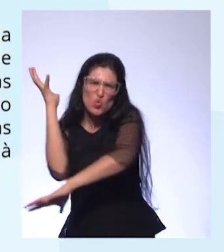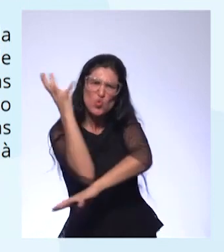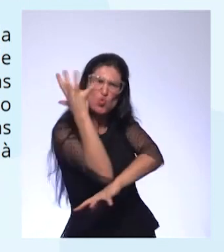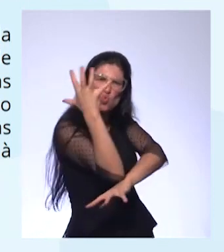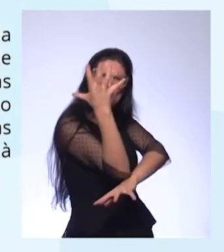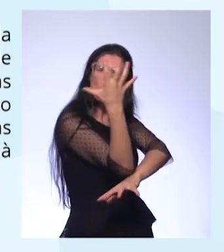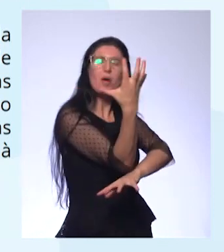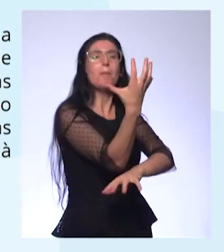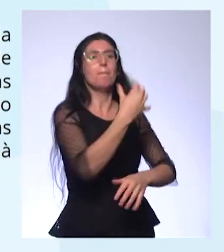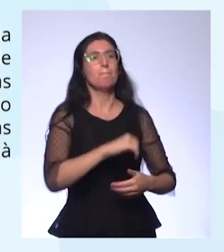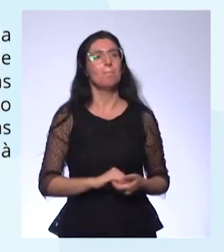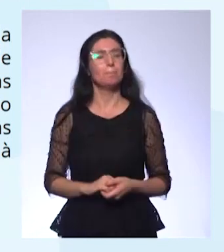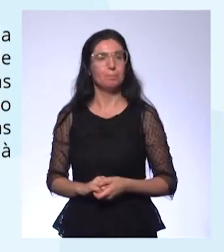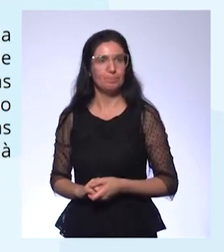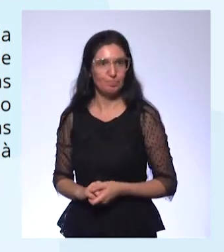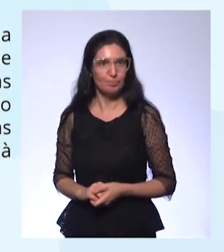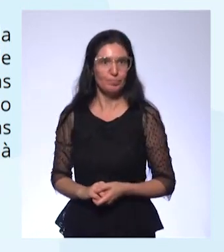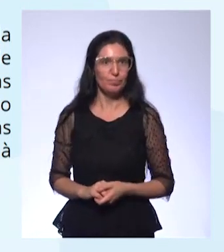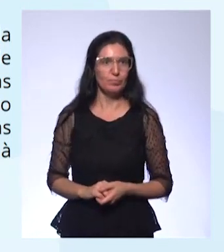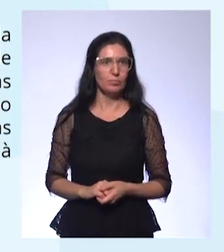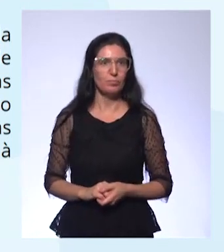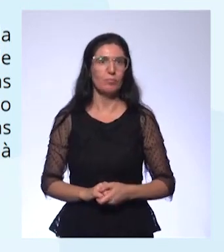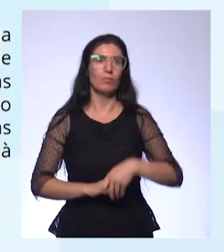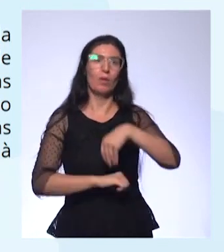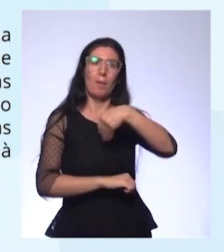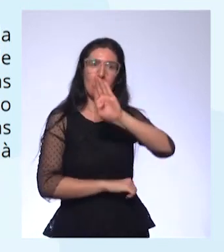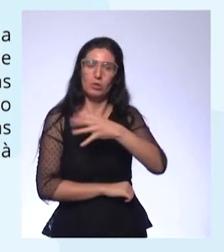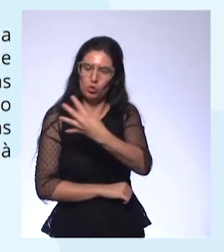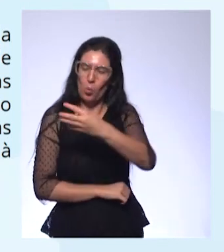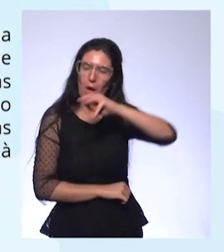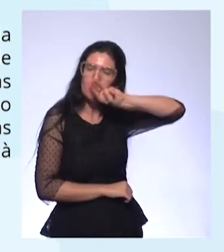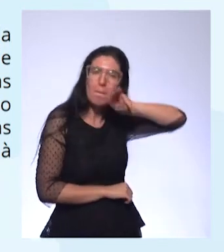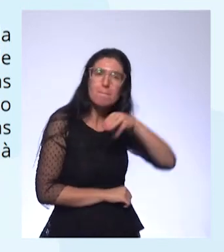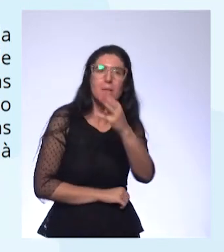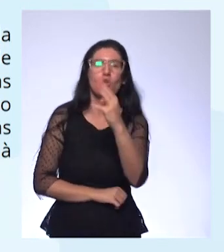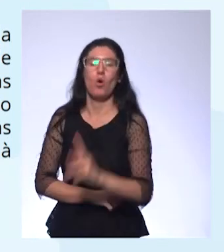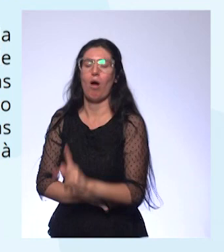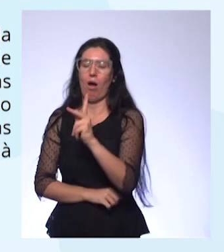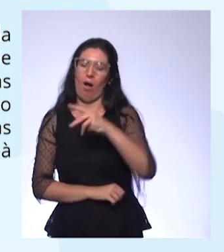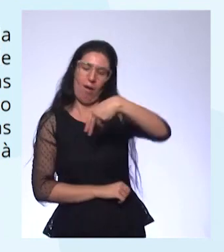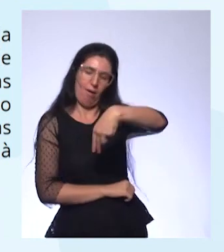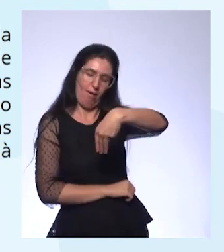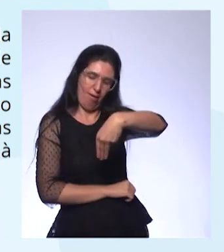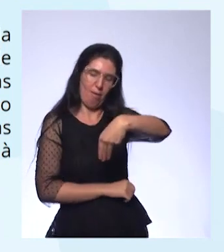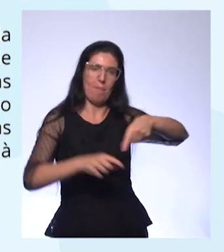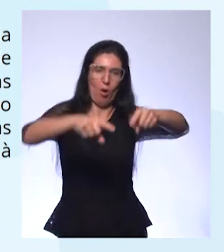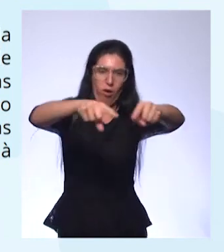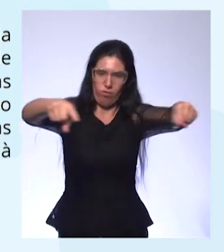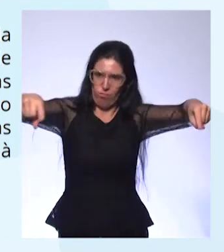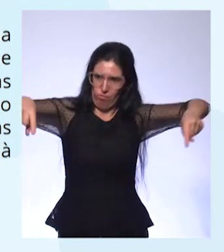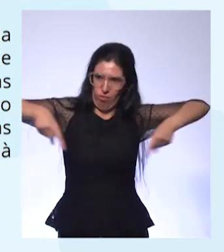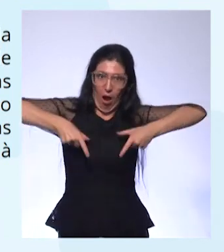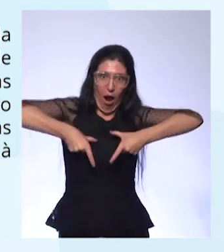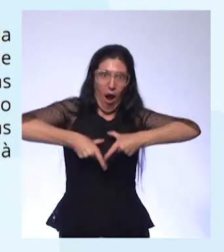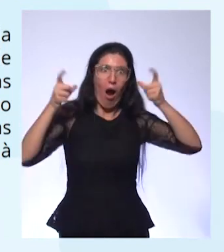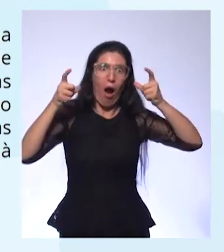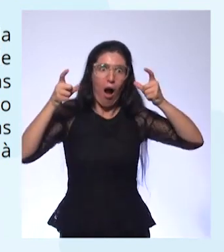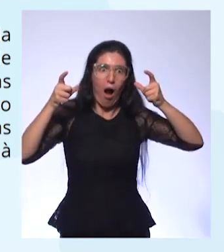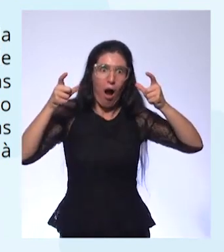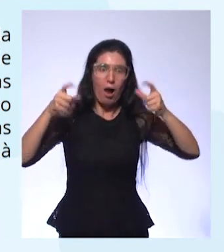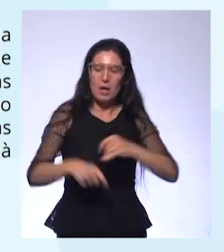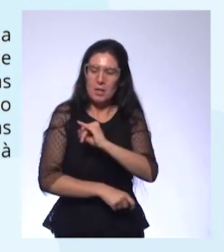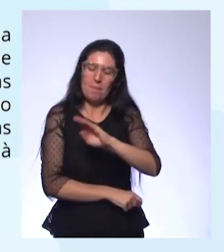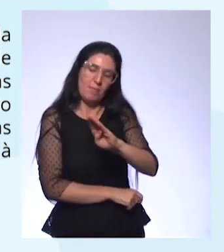tropicais. Ela tem, para vocês terem uma ideia, mais de 4 milhões de quilômetros quadrados, né, segundo aí dados de IBGE. Ela